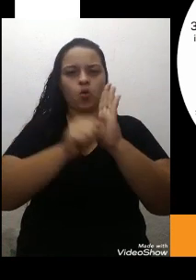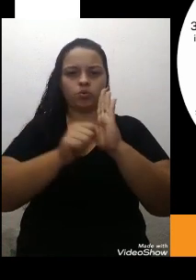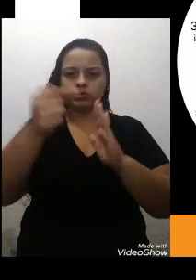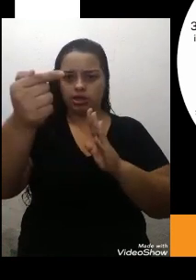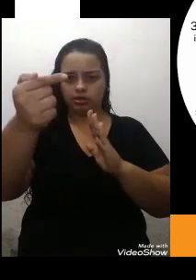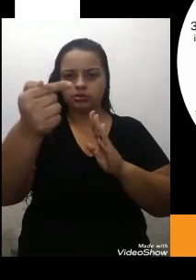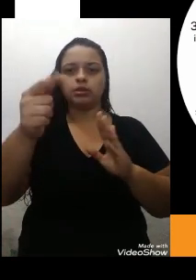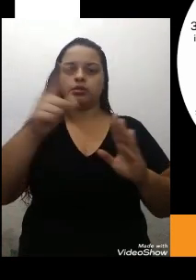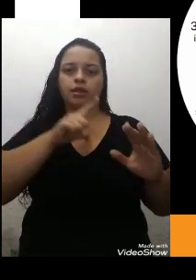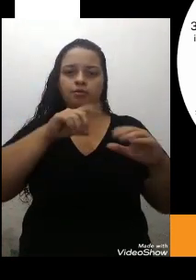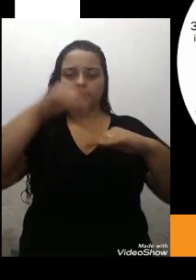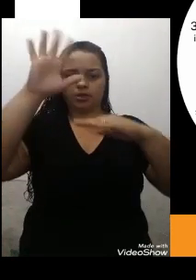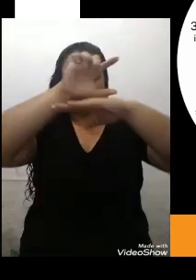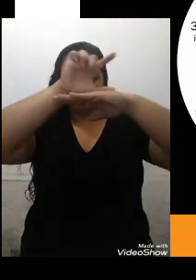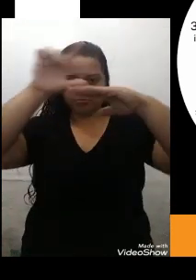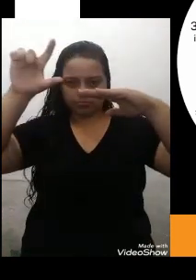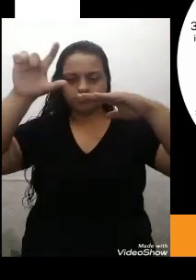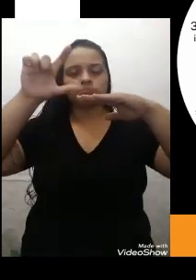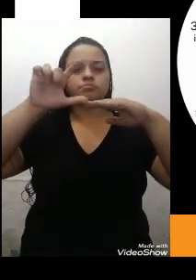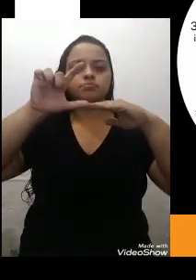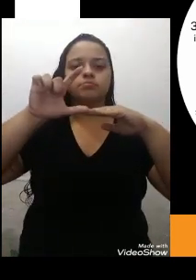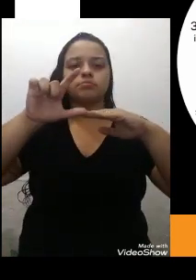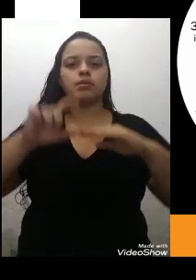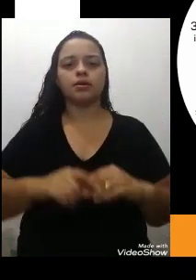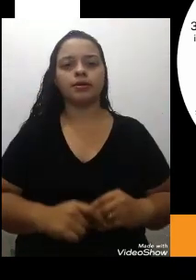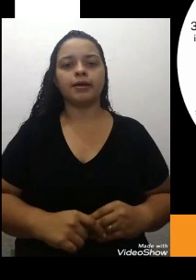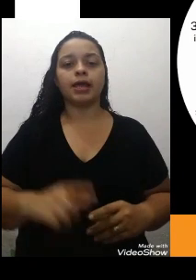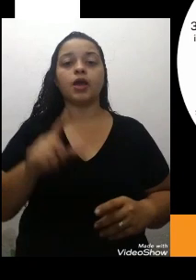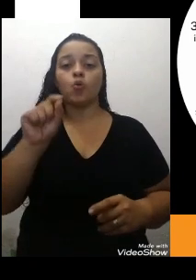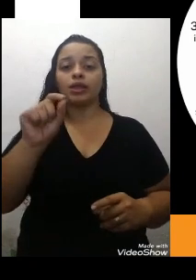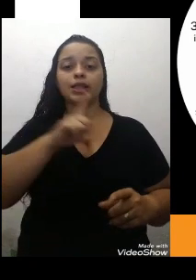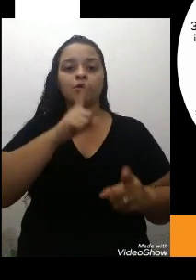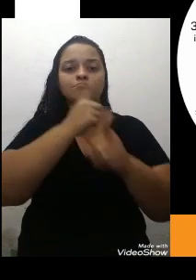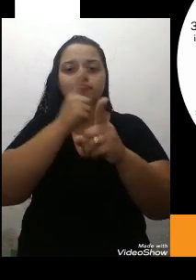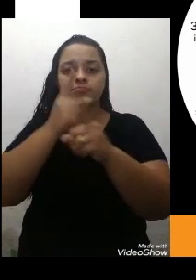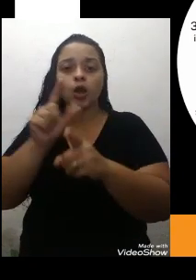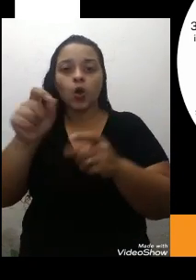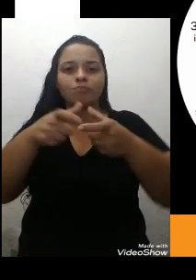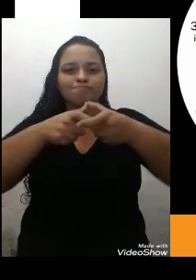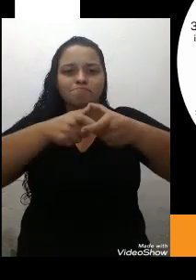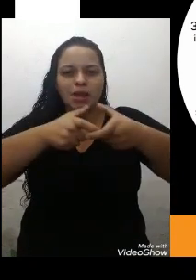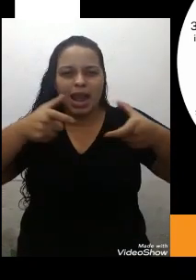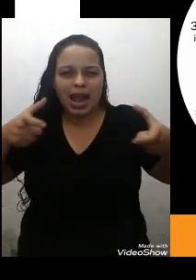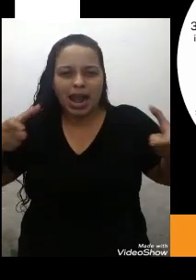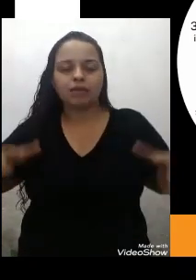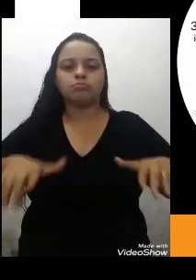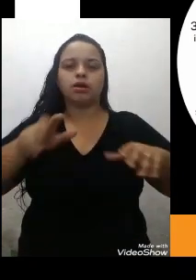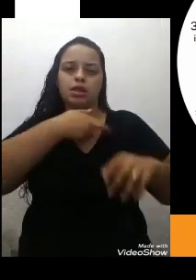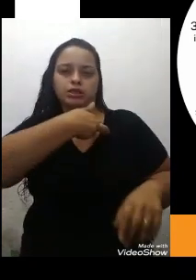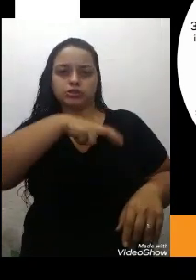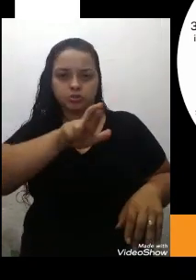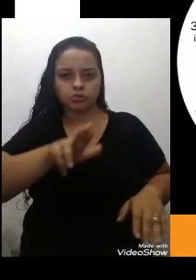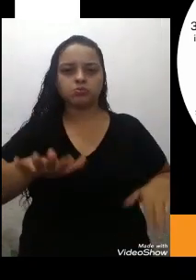porção aqui mais ao norte do continente, a gente encontra uma expansão do islamismo, né? Se a gente parar para pensar, a